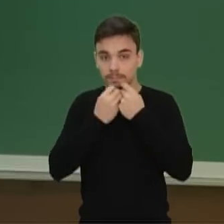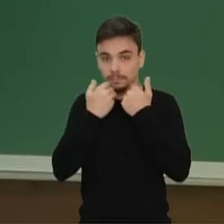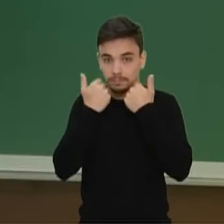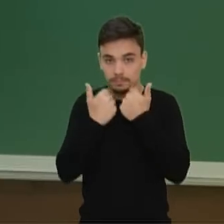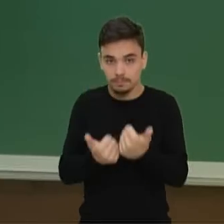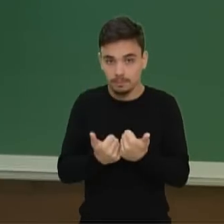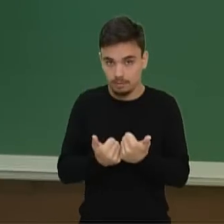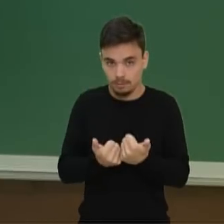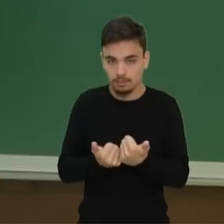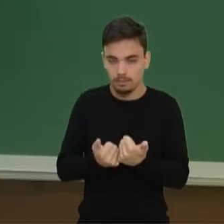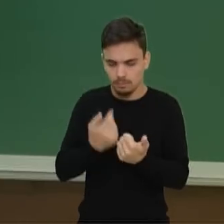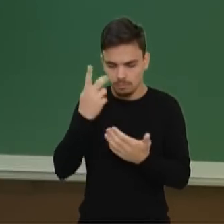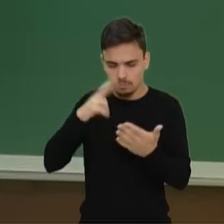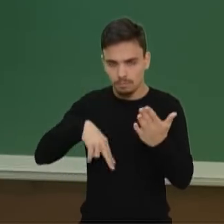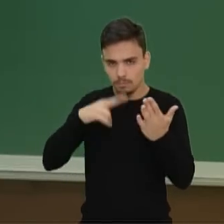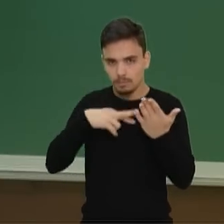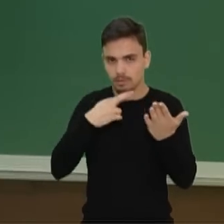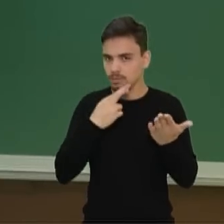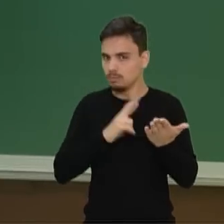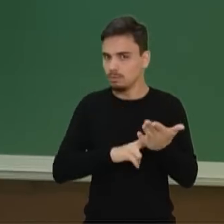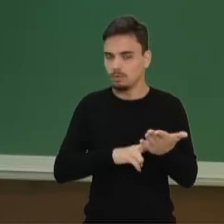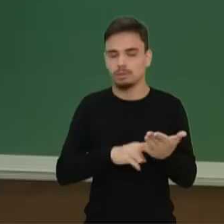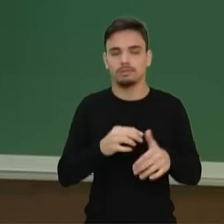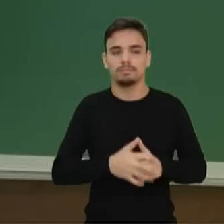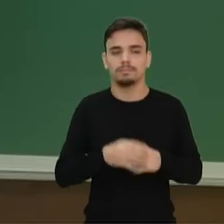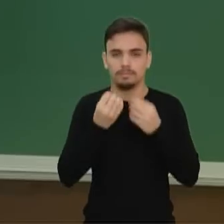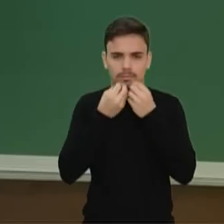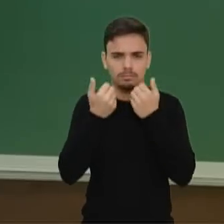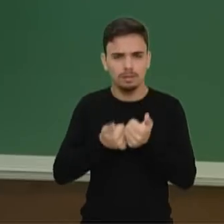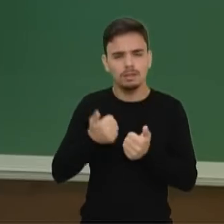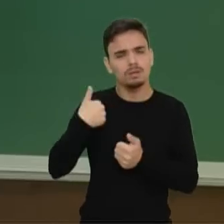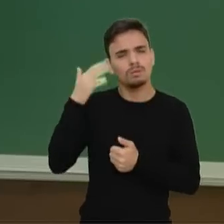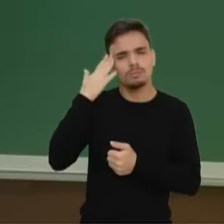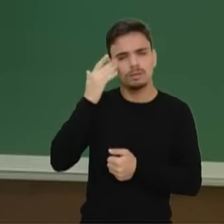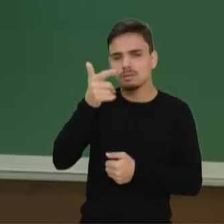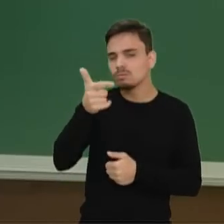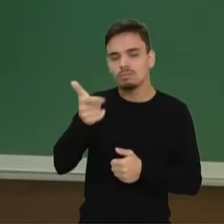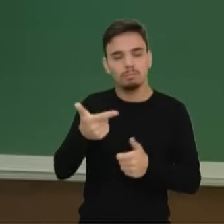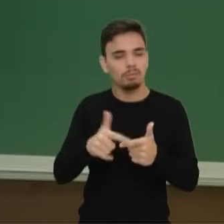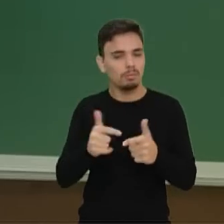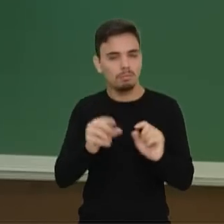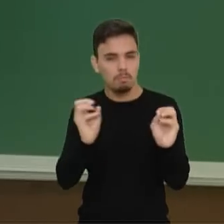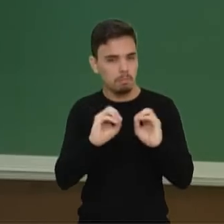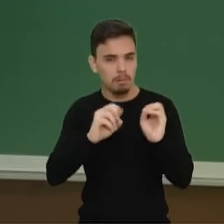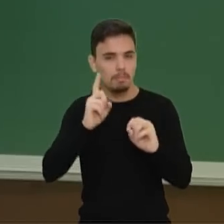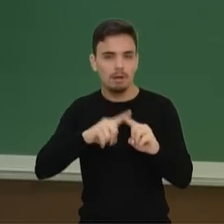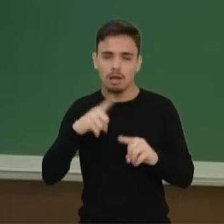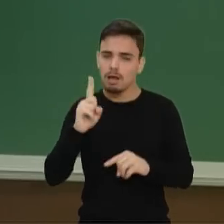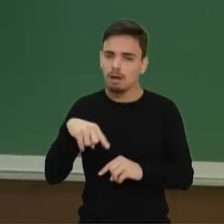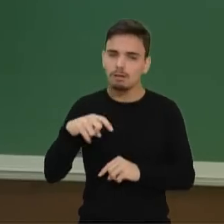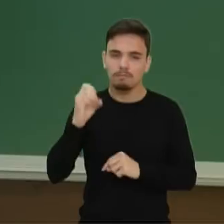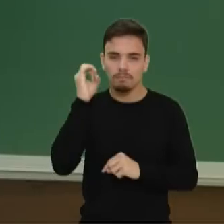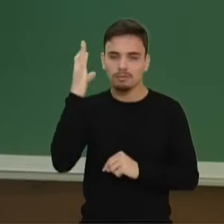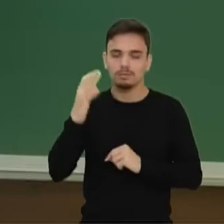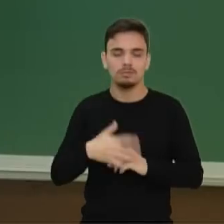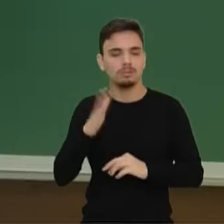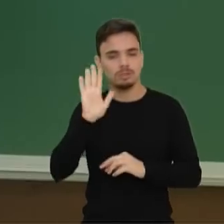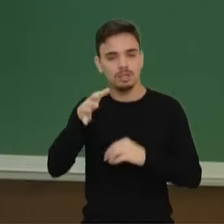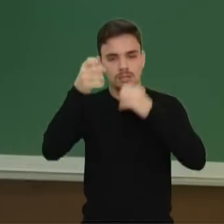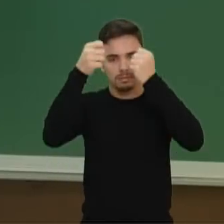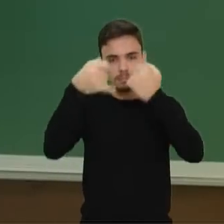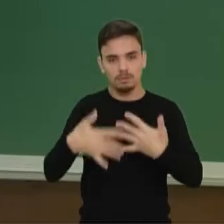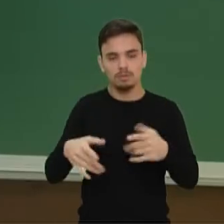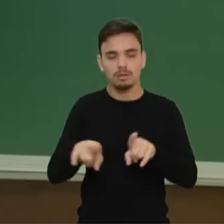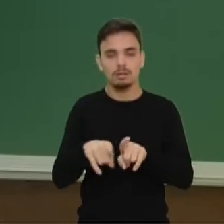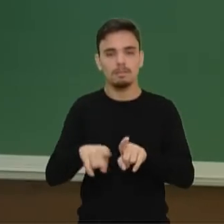Tranquilinhos? Então vamos lá verificar a correção? Muito bem, sei que não tiveram problema nenhum porque é fácil, né? Foi falado e